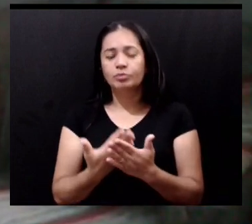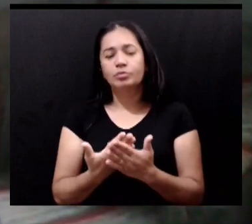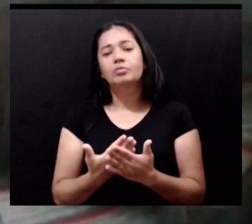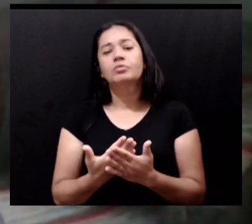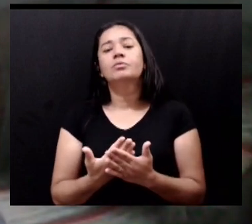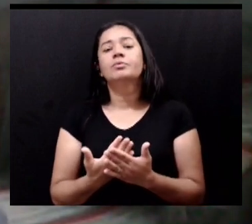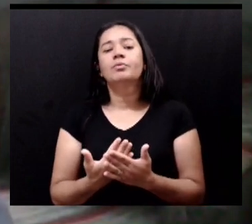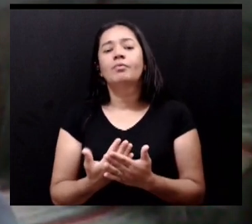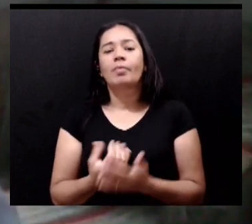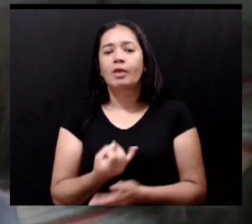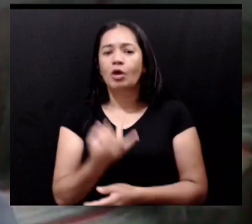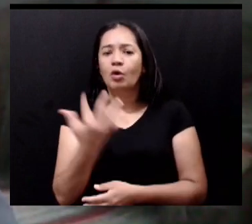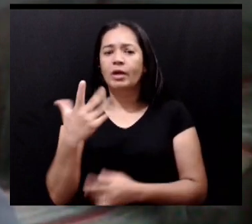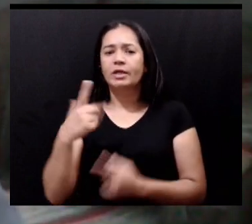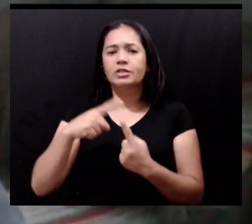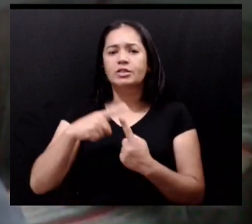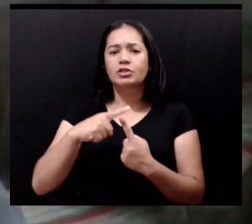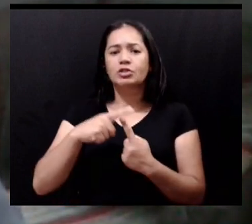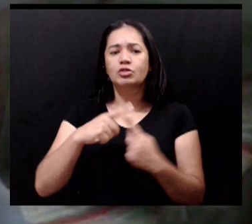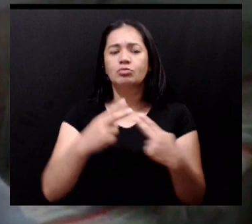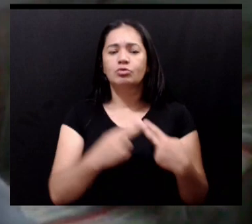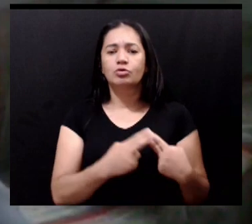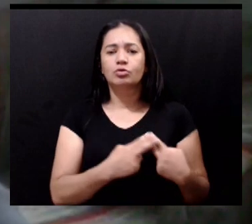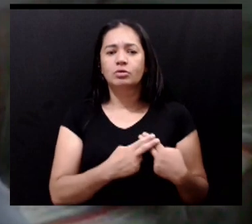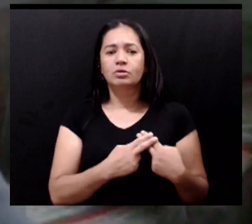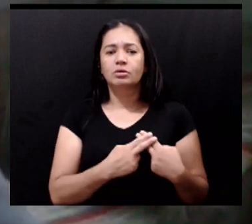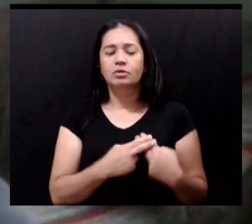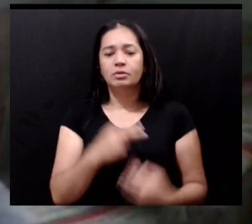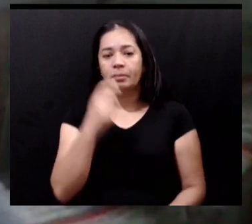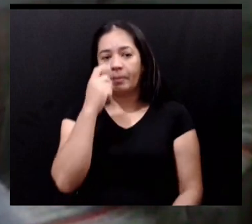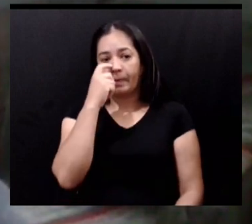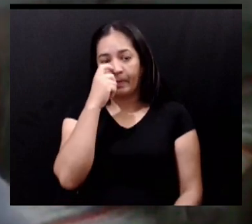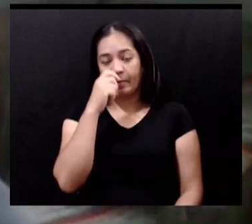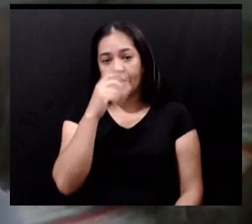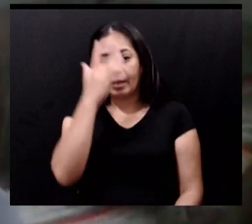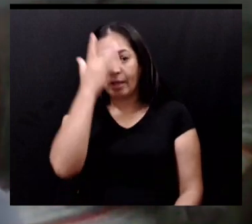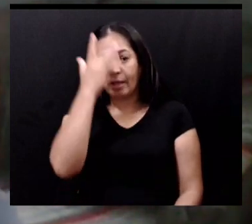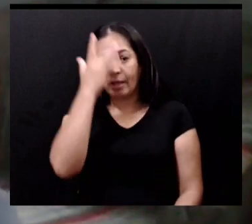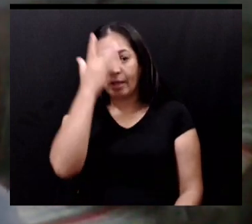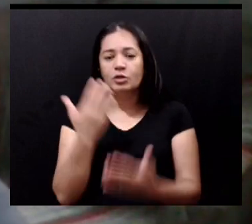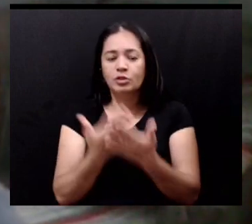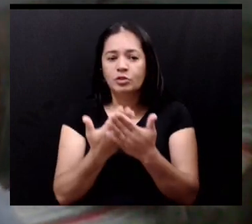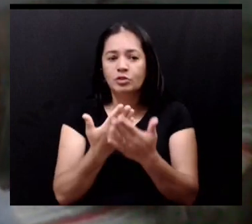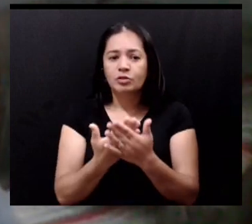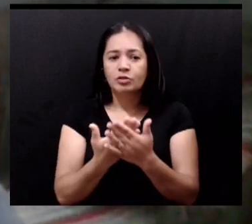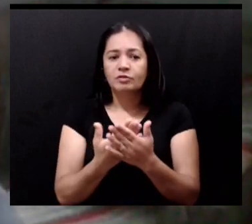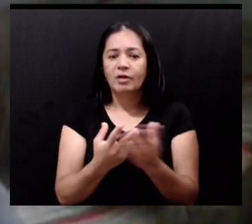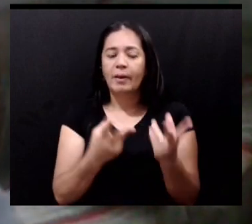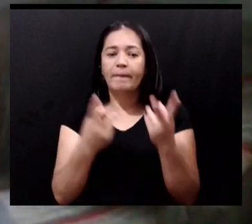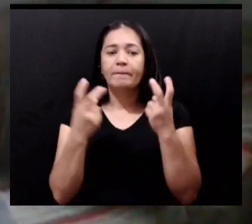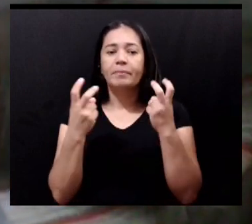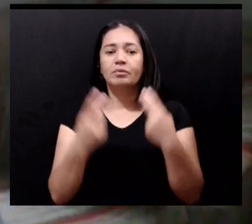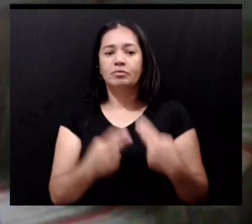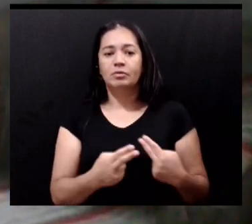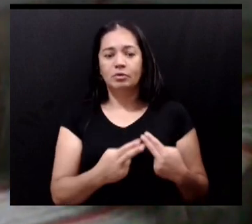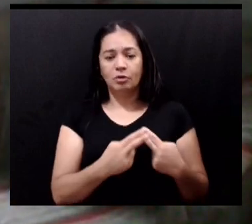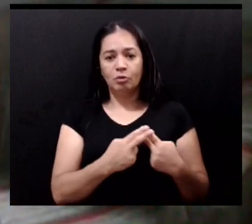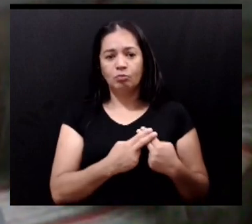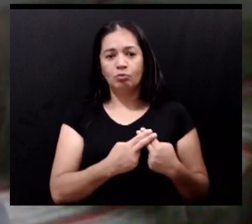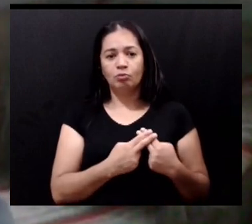de luto? Quem vai estudar profundamente vai ver que é o luto que a gente chama de normal,